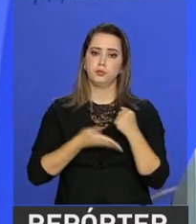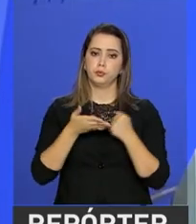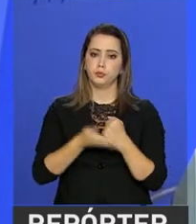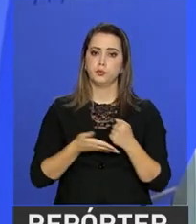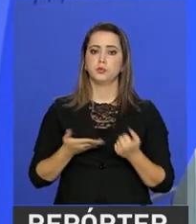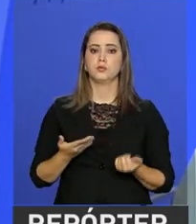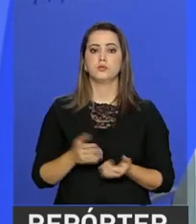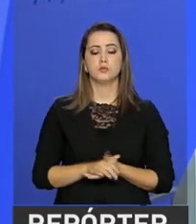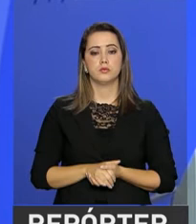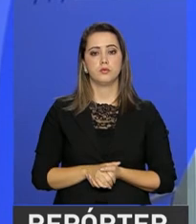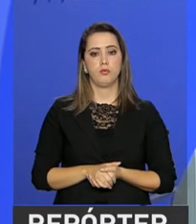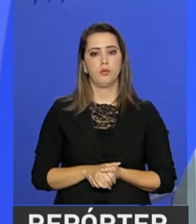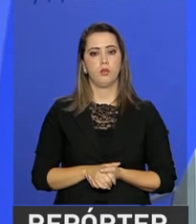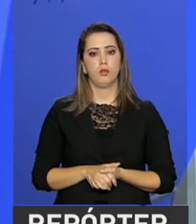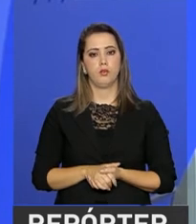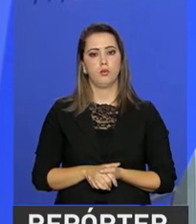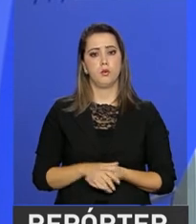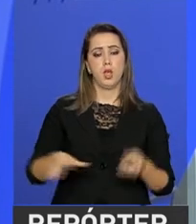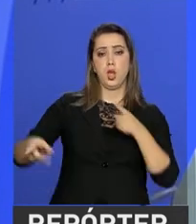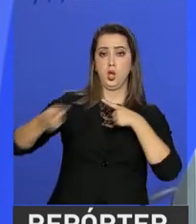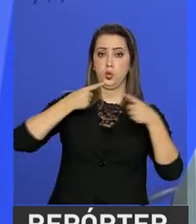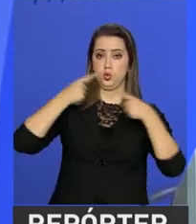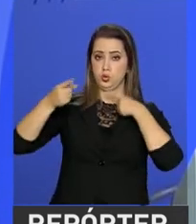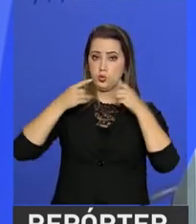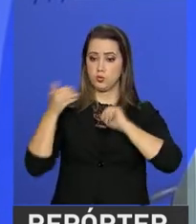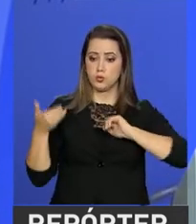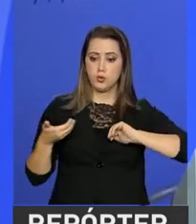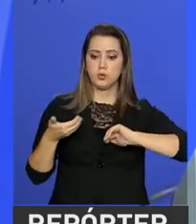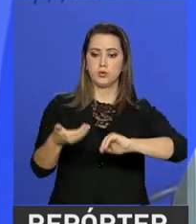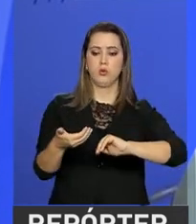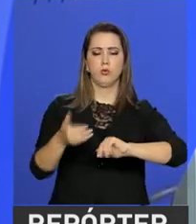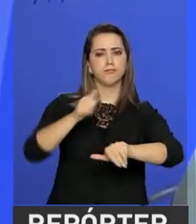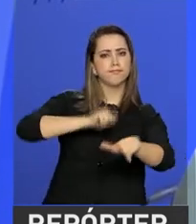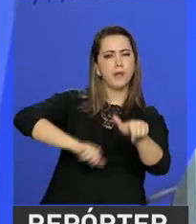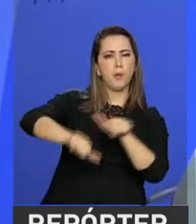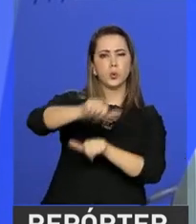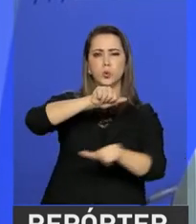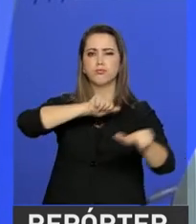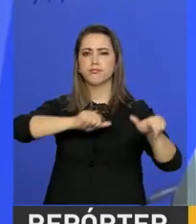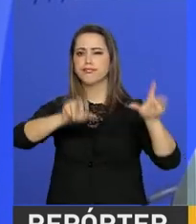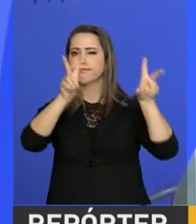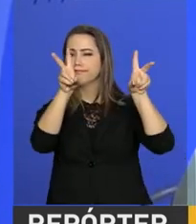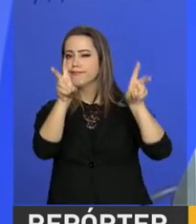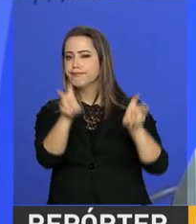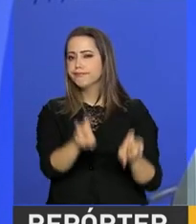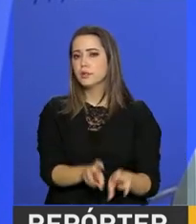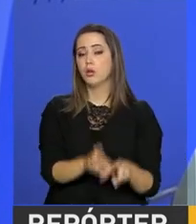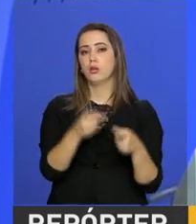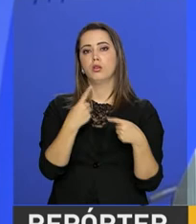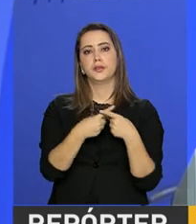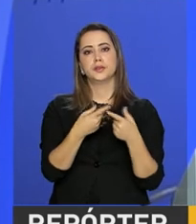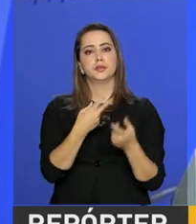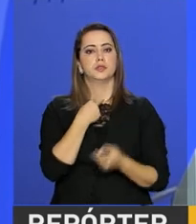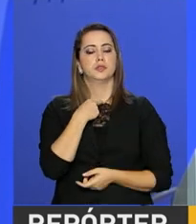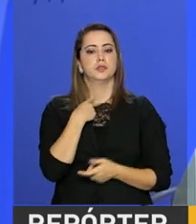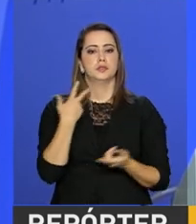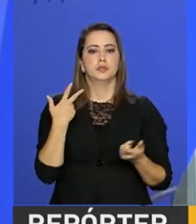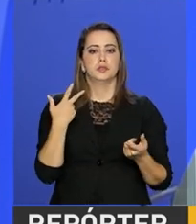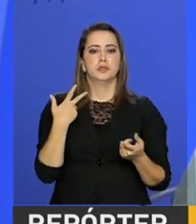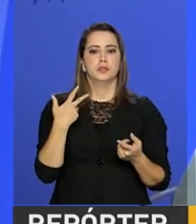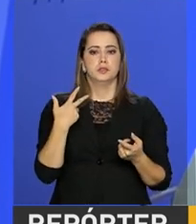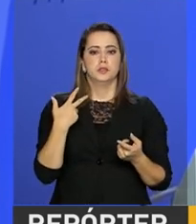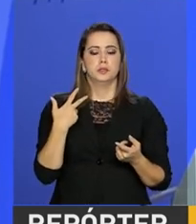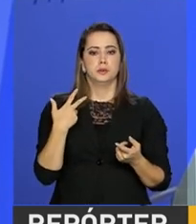discussões no congresso levaram a essa mudança no texto no sentido de não é fazer o ajuste é